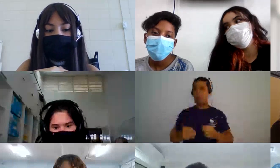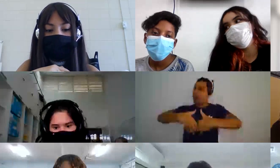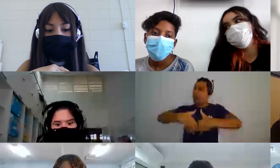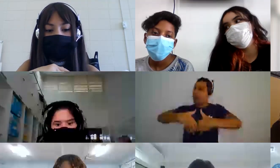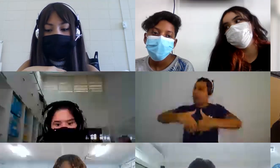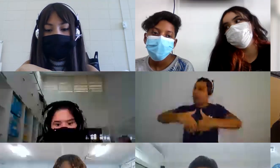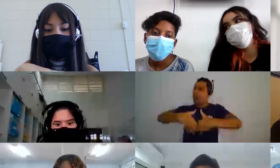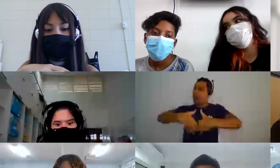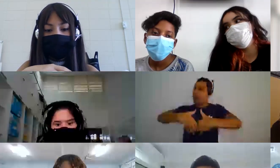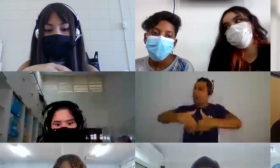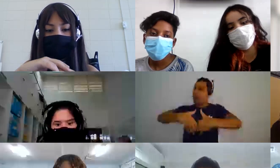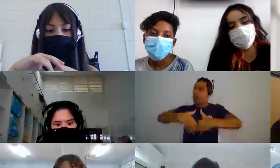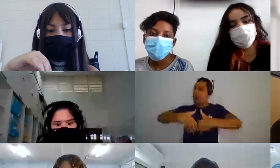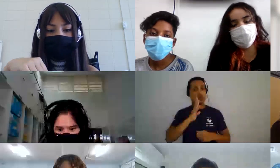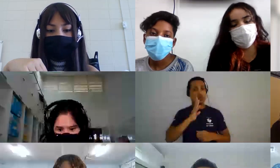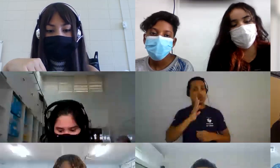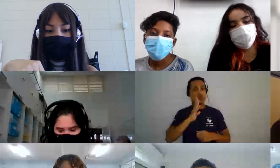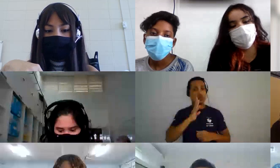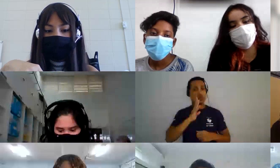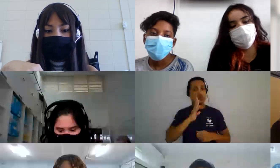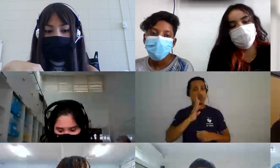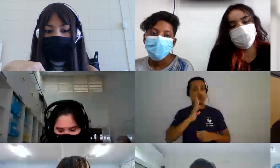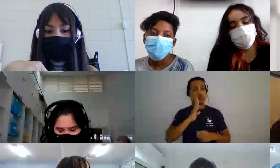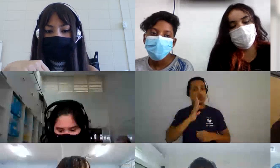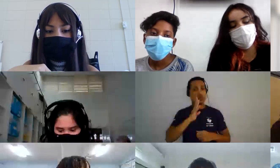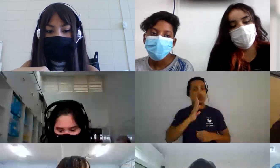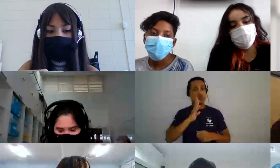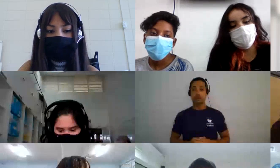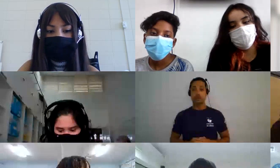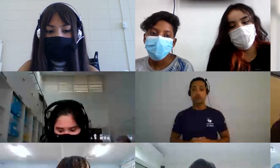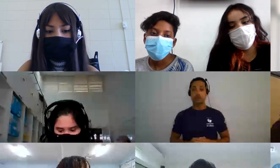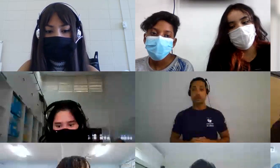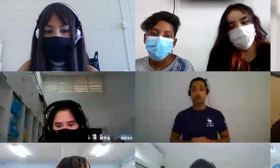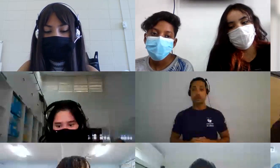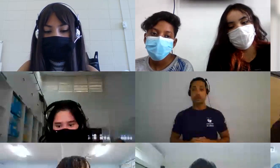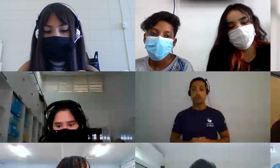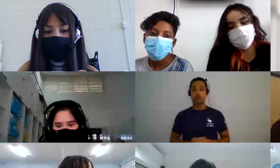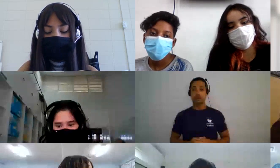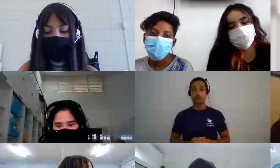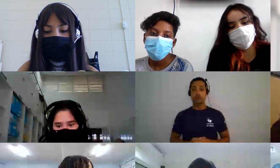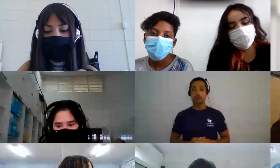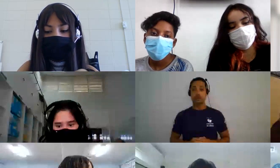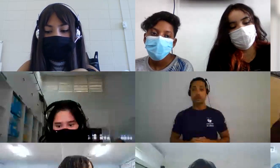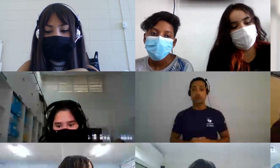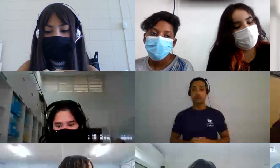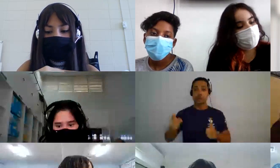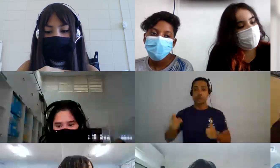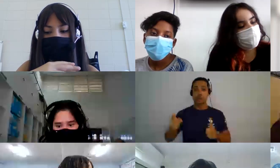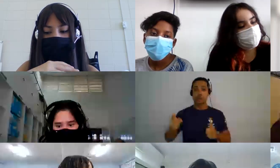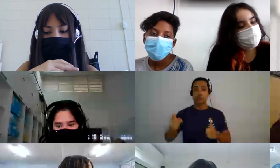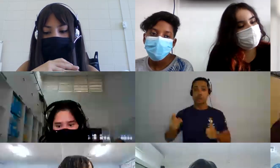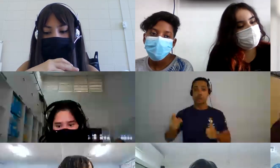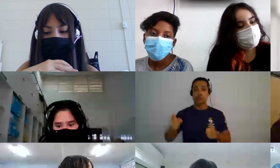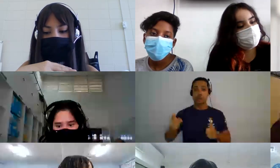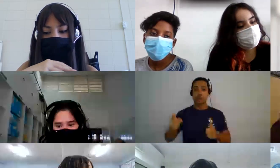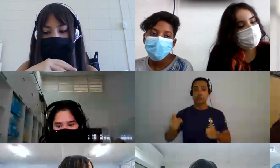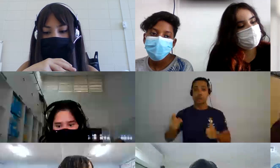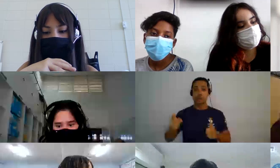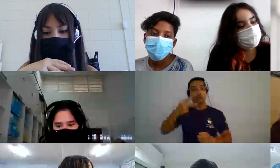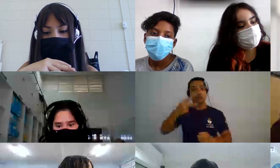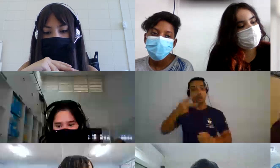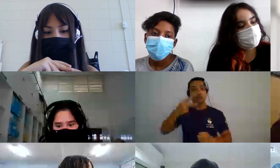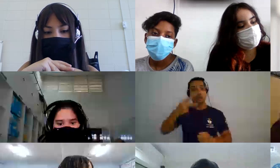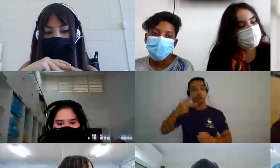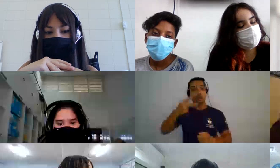organismo foi desenhado de uma maneira muito legal, mas a gente precisa conversar com ele sobre isso. Então, a primeira coisa que eu precisava falar nessa tarde